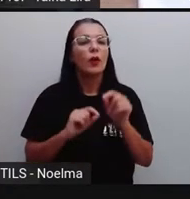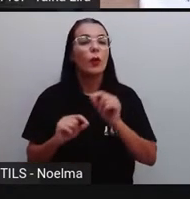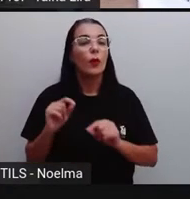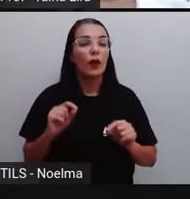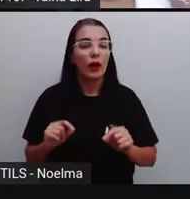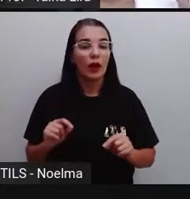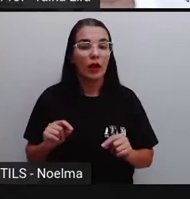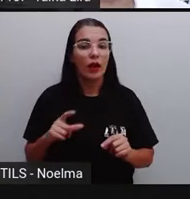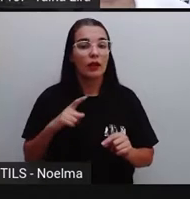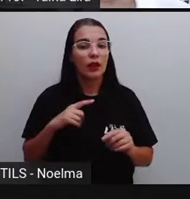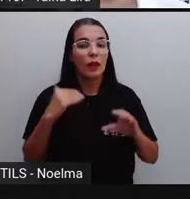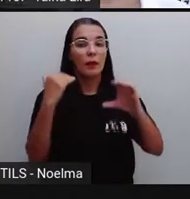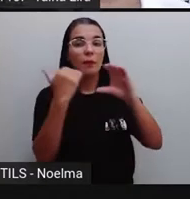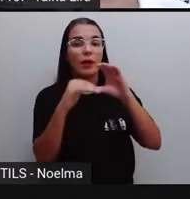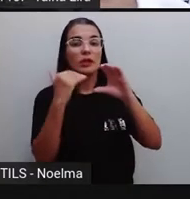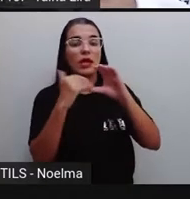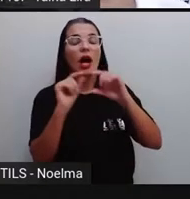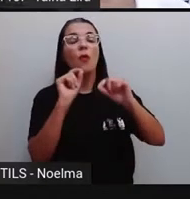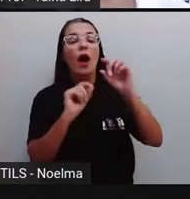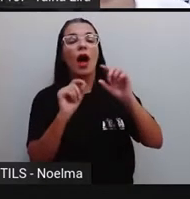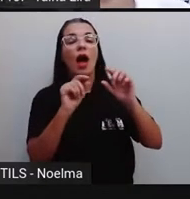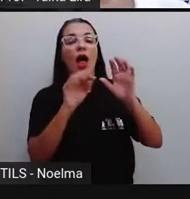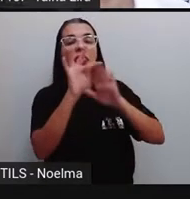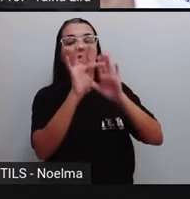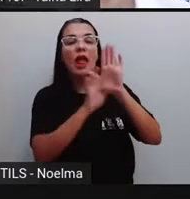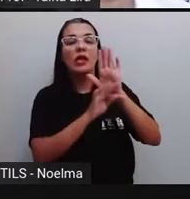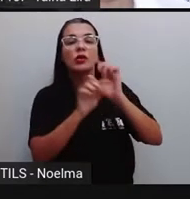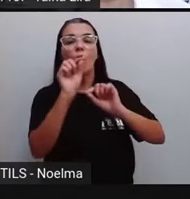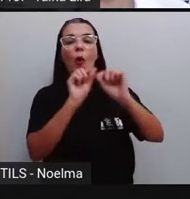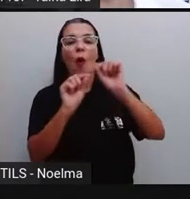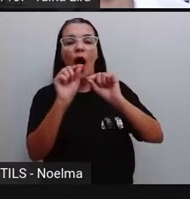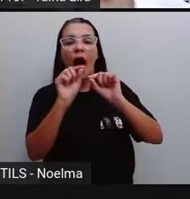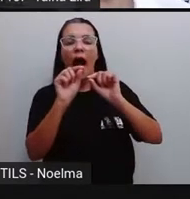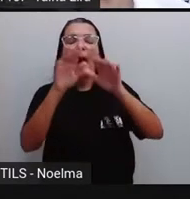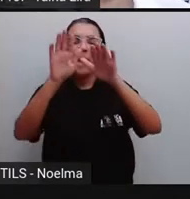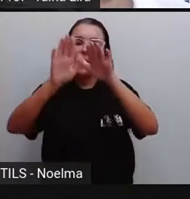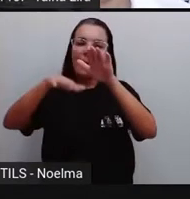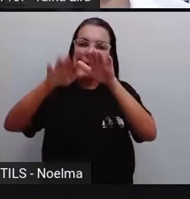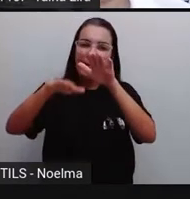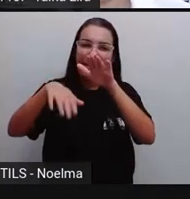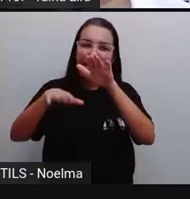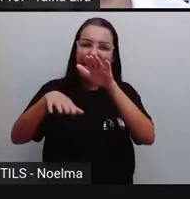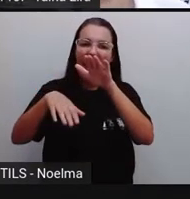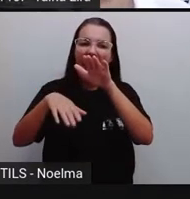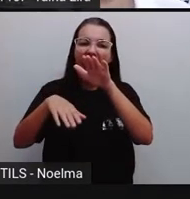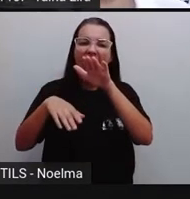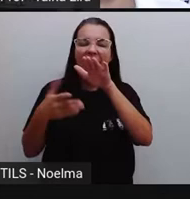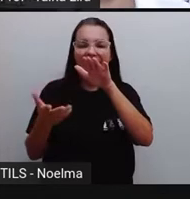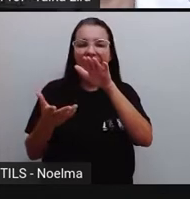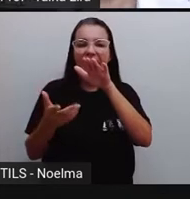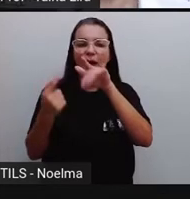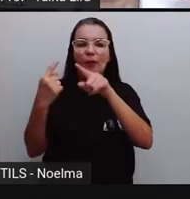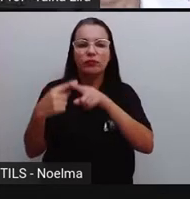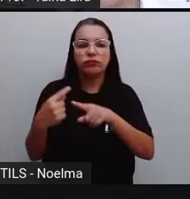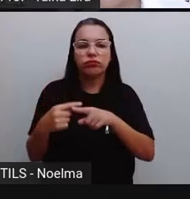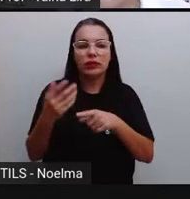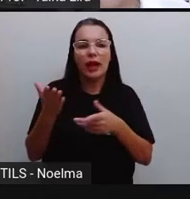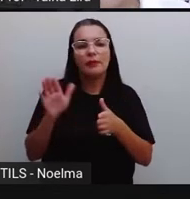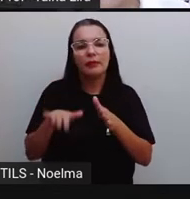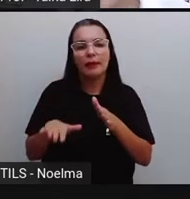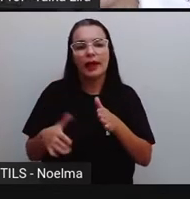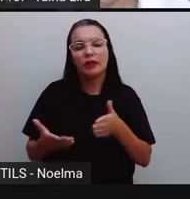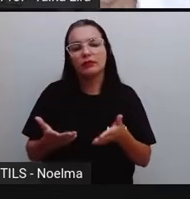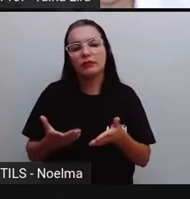traz uma mensagem aí bem interessante, que é o preço, né? Ele faz questão de colocar aqui o